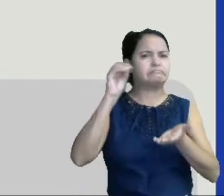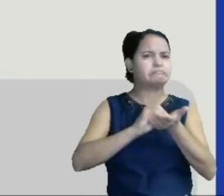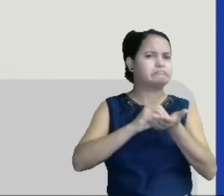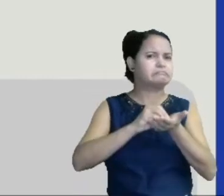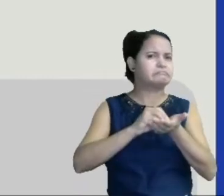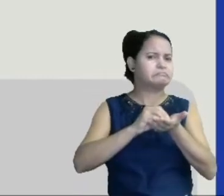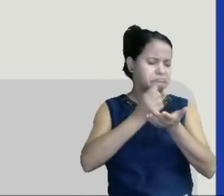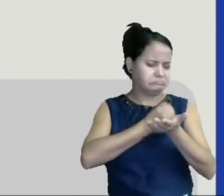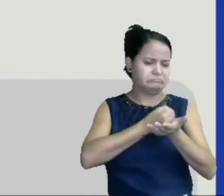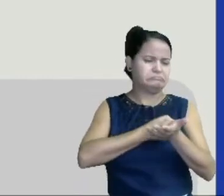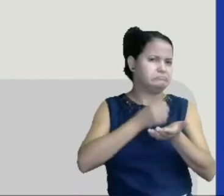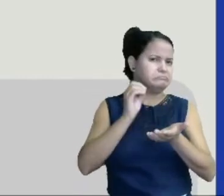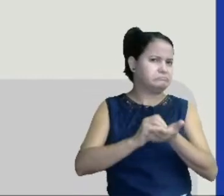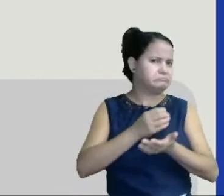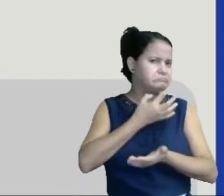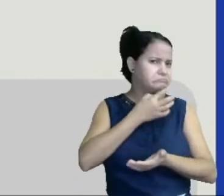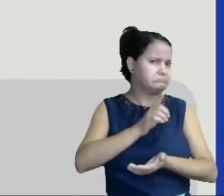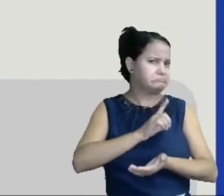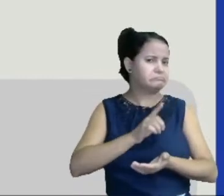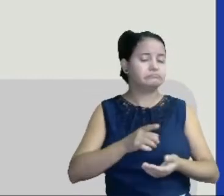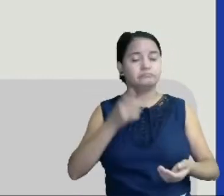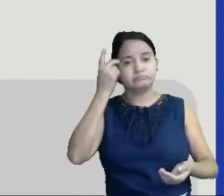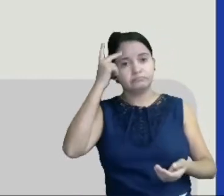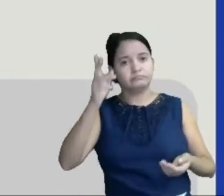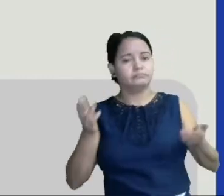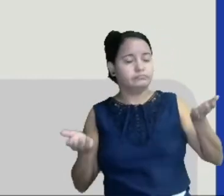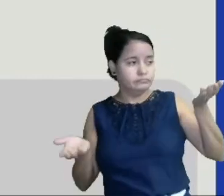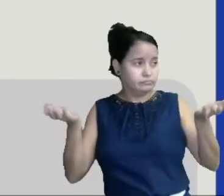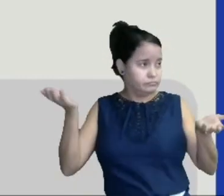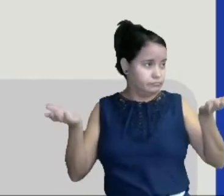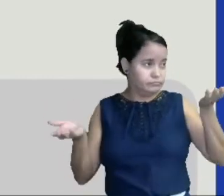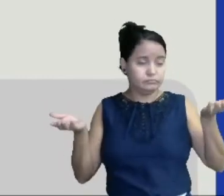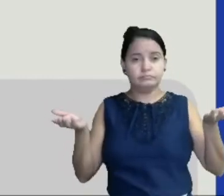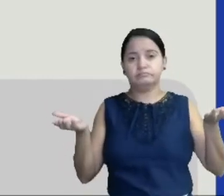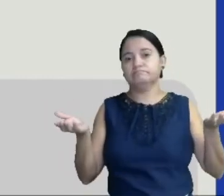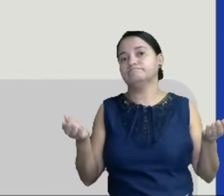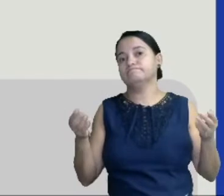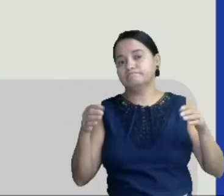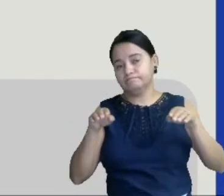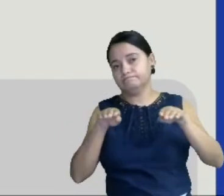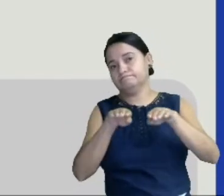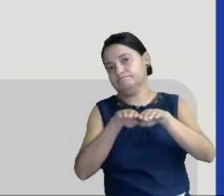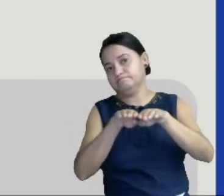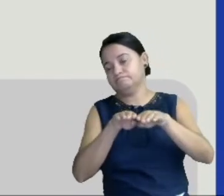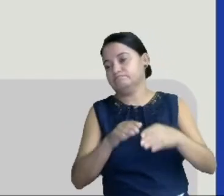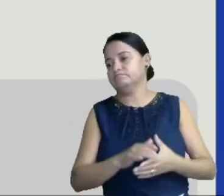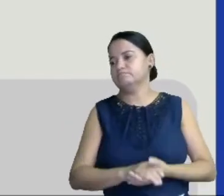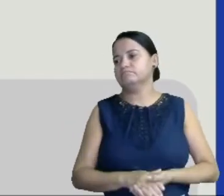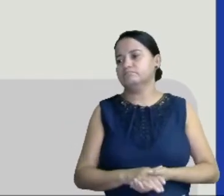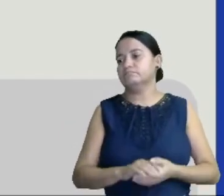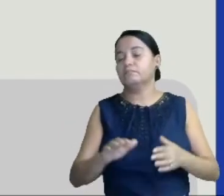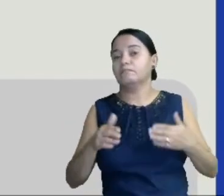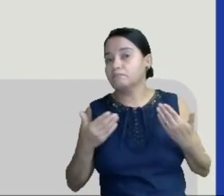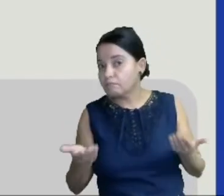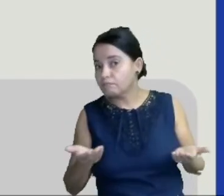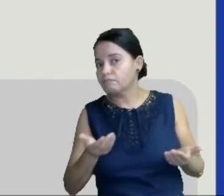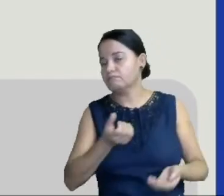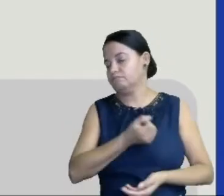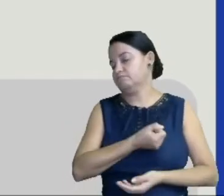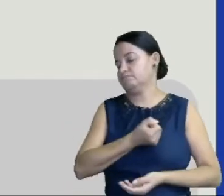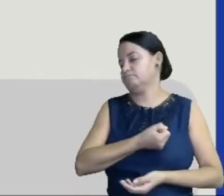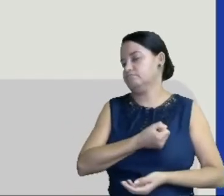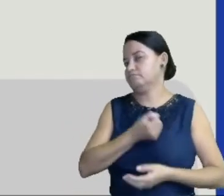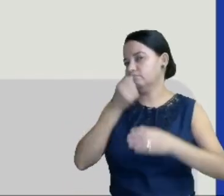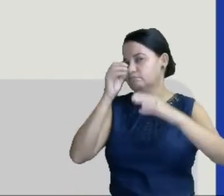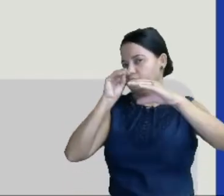para que a balança fique equilibrada então ele já me diz aí que é um equilíbrio não sei qual é o número desconhecido